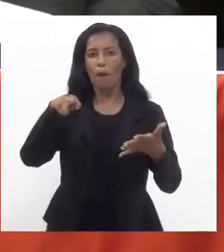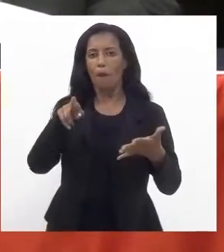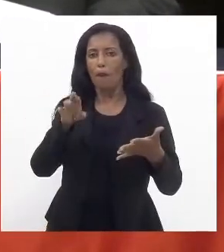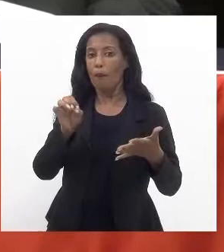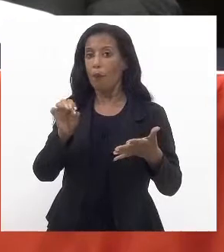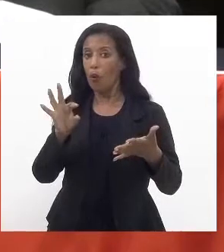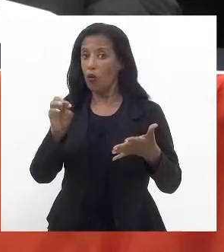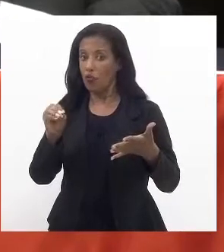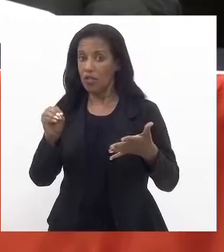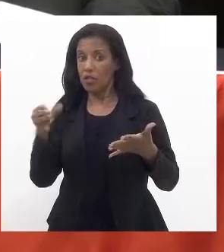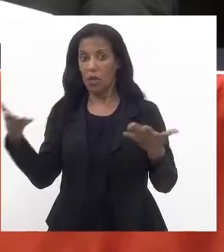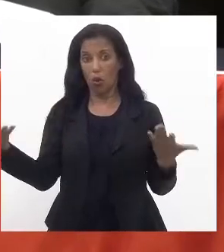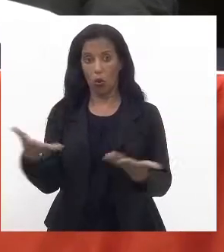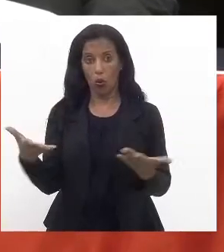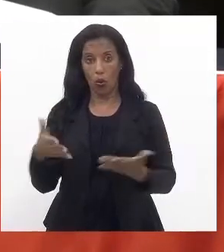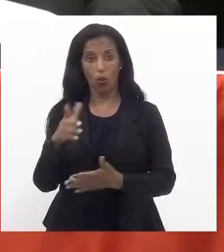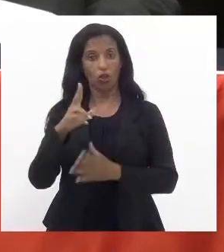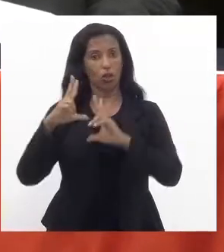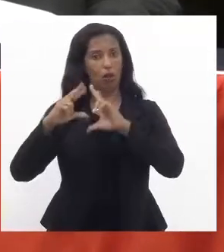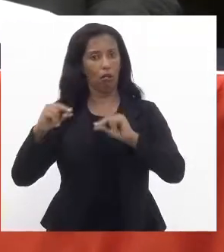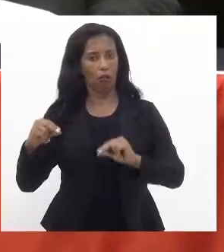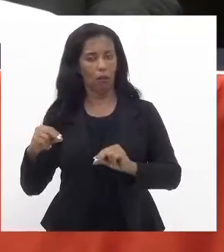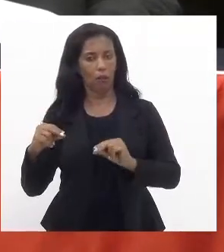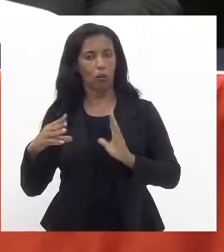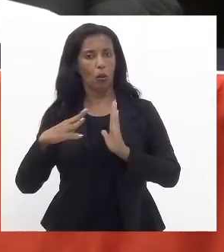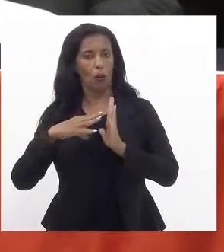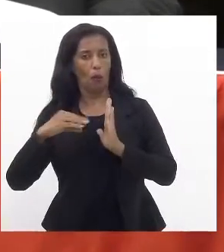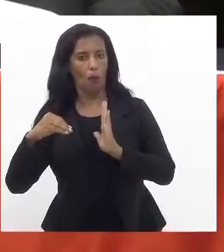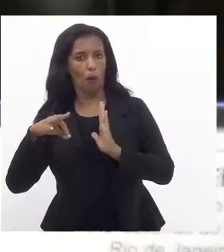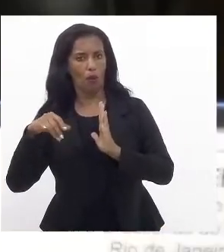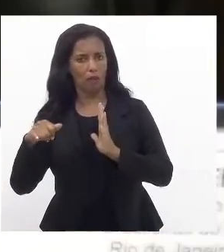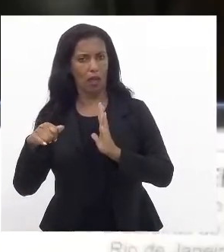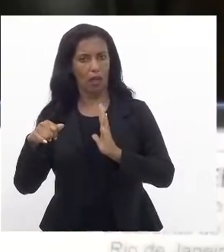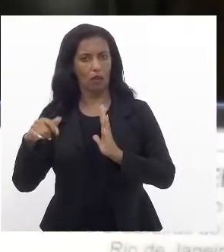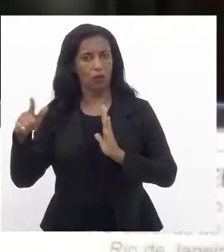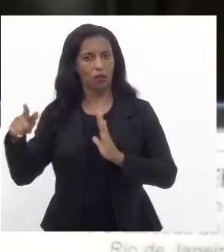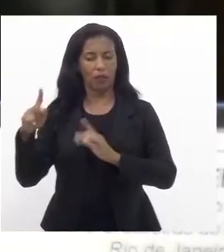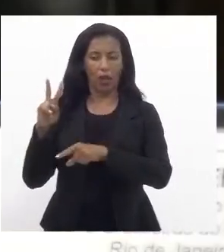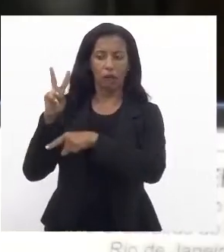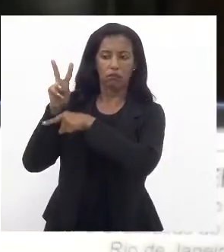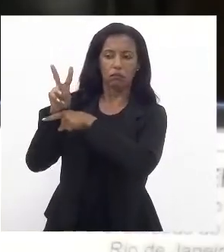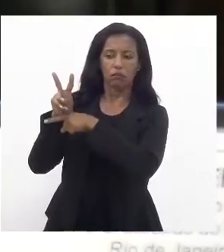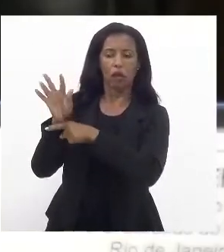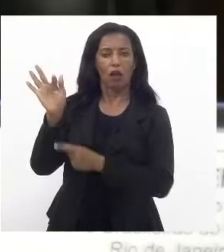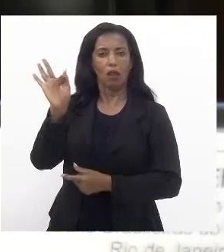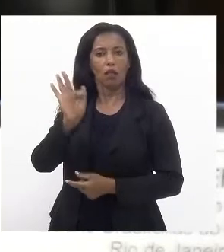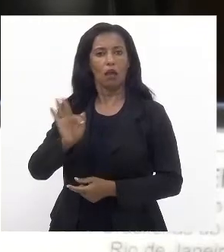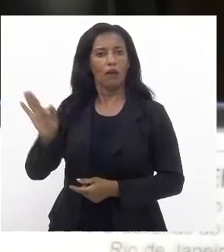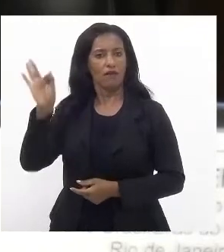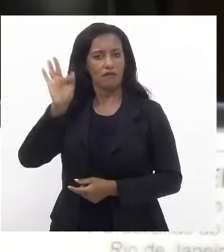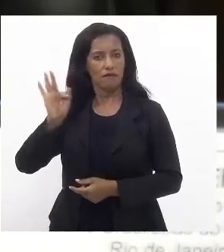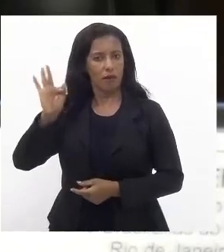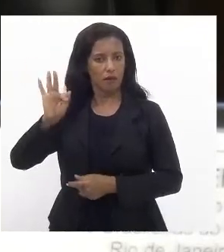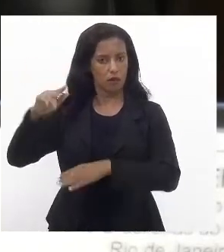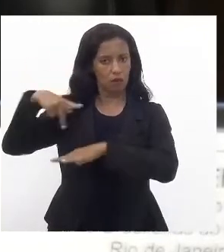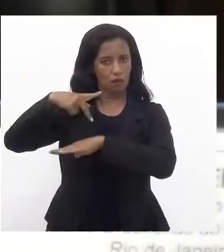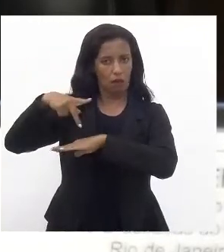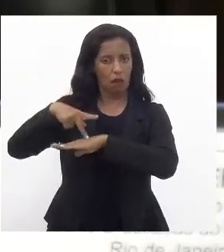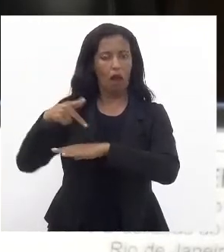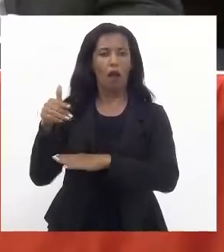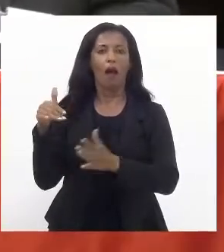o Líbano moderno ficaram sob o mandato da França, até 22 de novembro